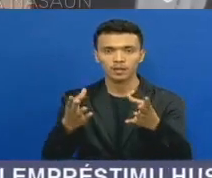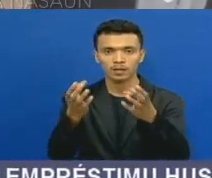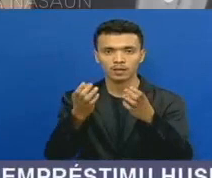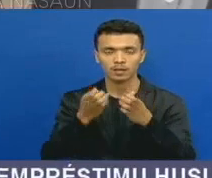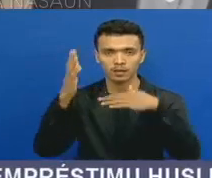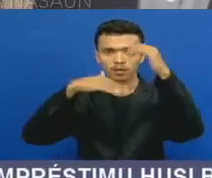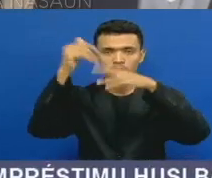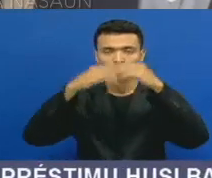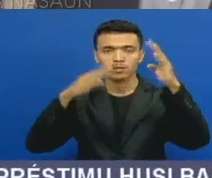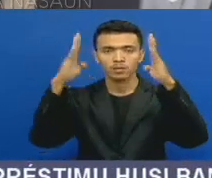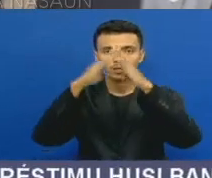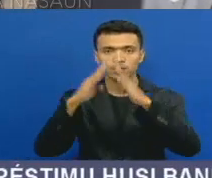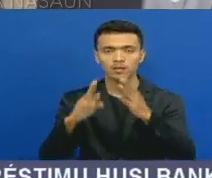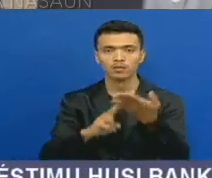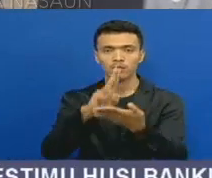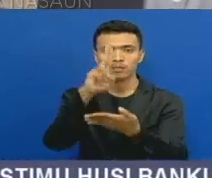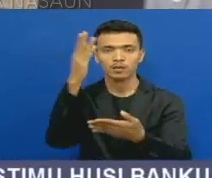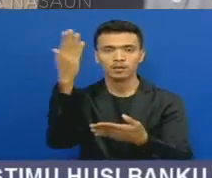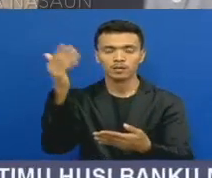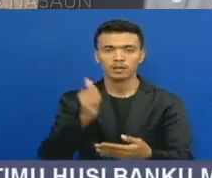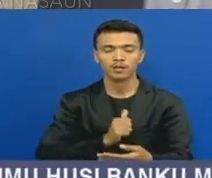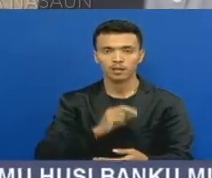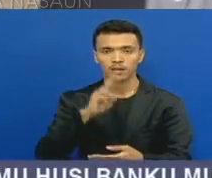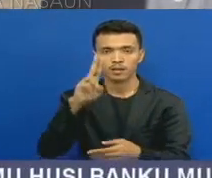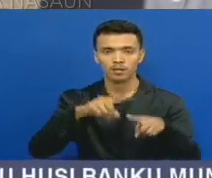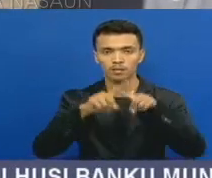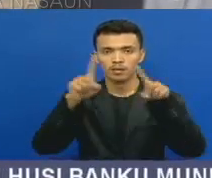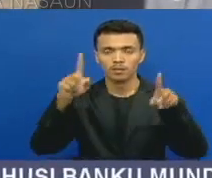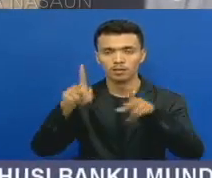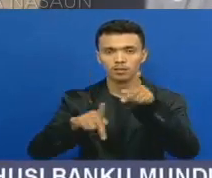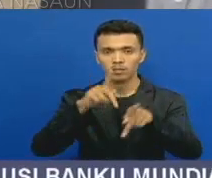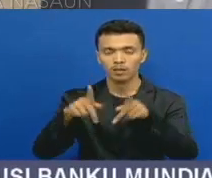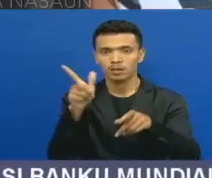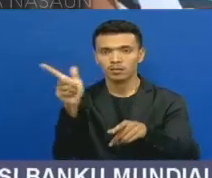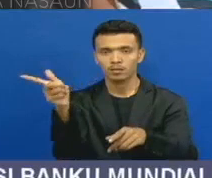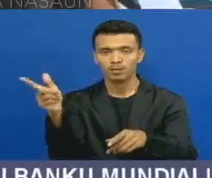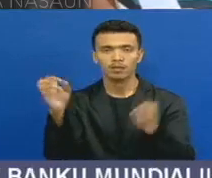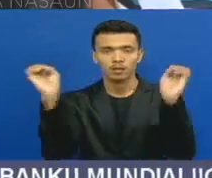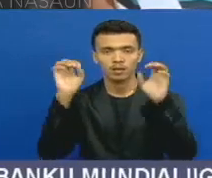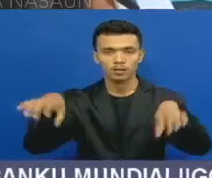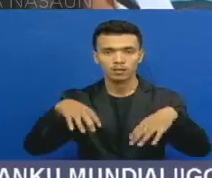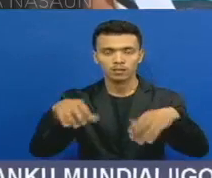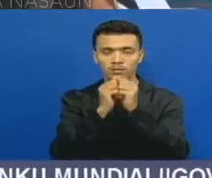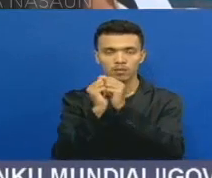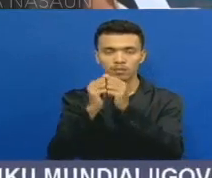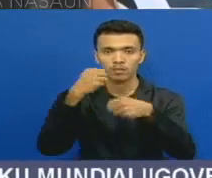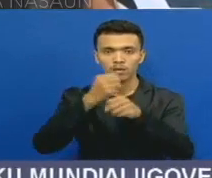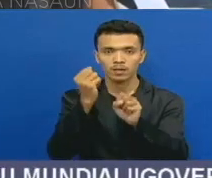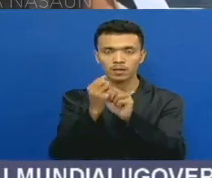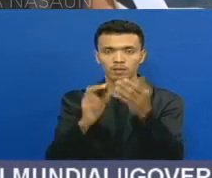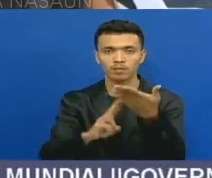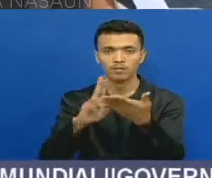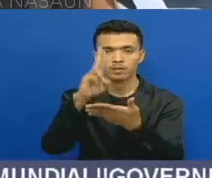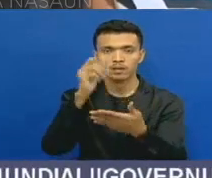construir cidade universitário iha Aileu. Mas a comunidade na Iruanulu Resin la coopera hodi instala futuro cidade